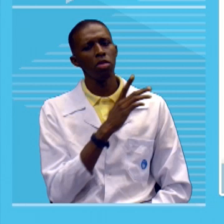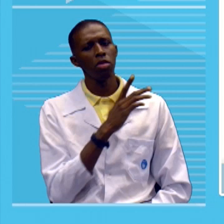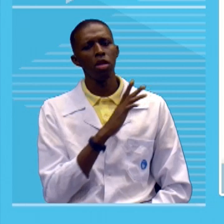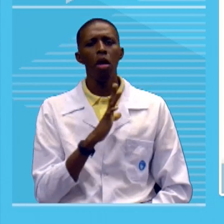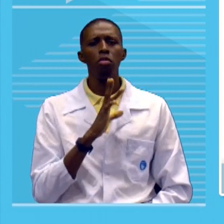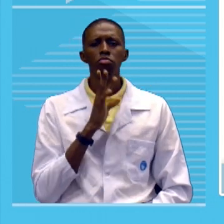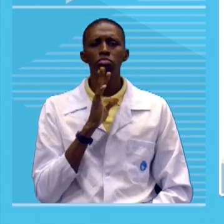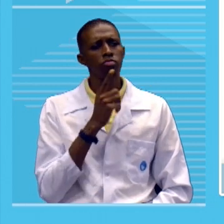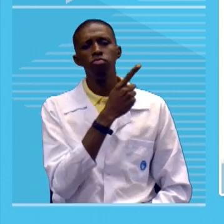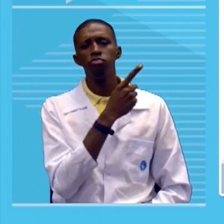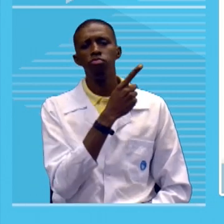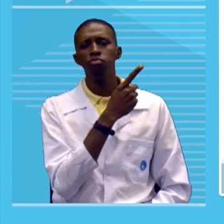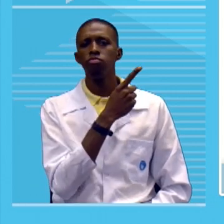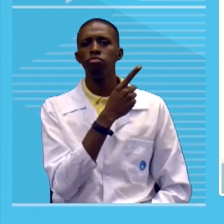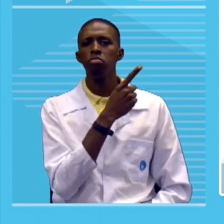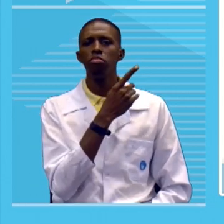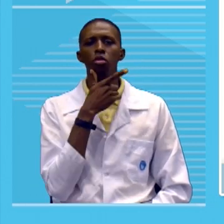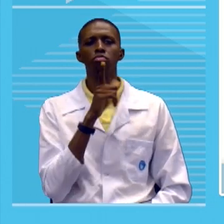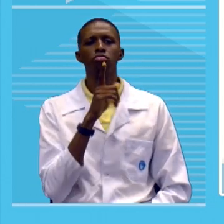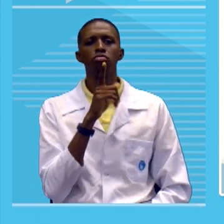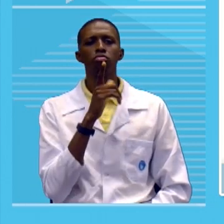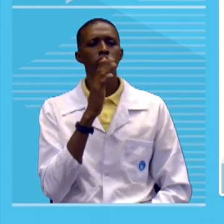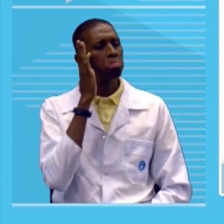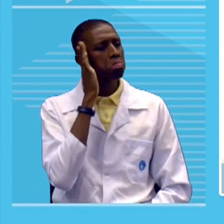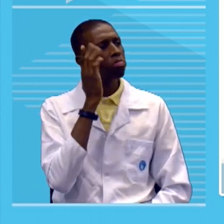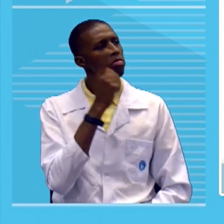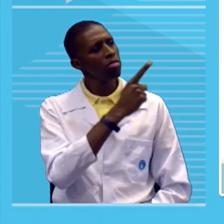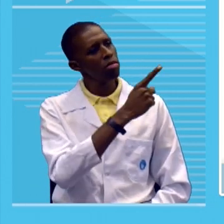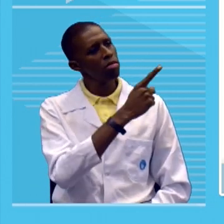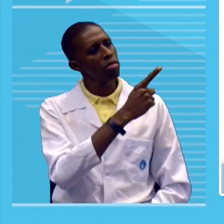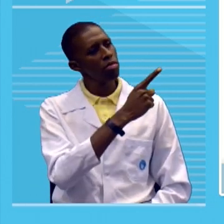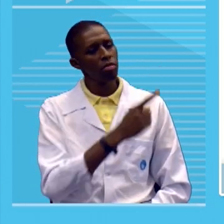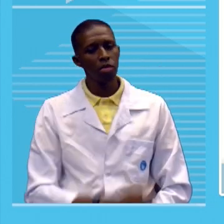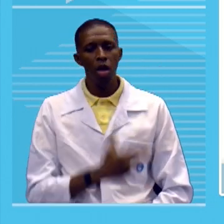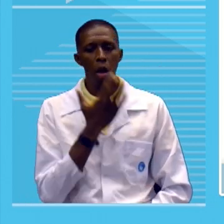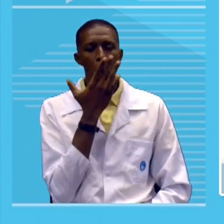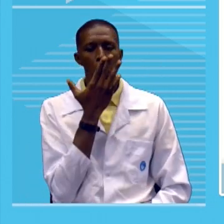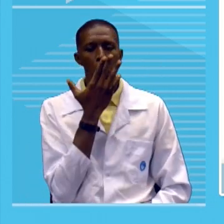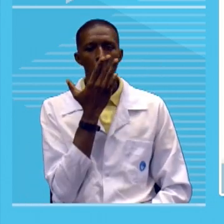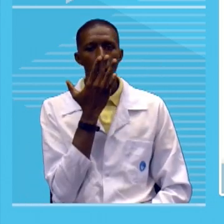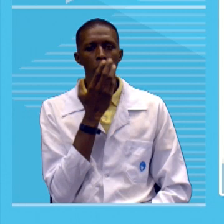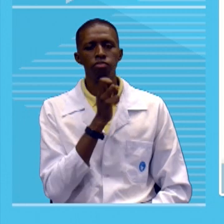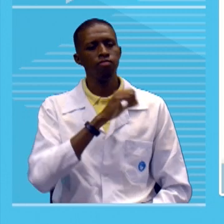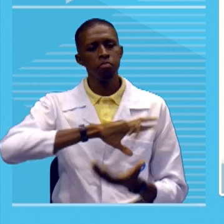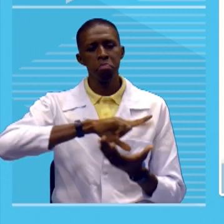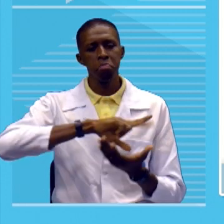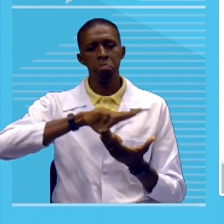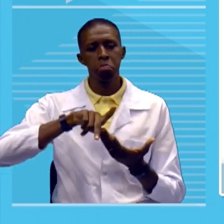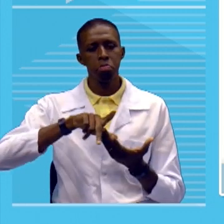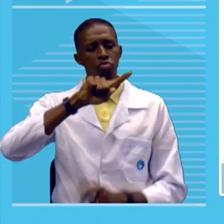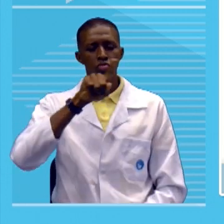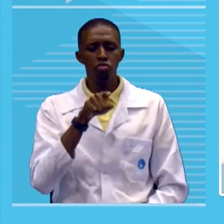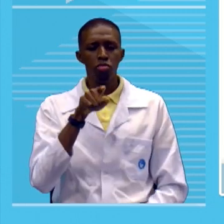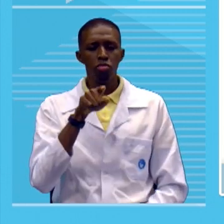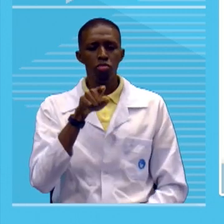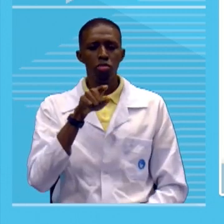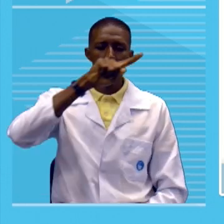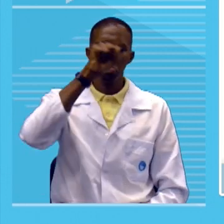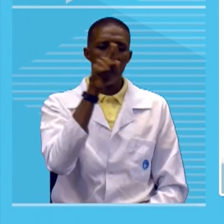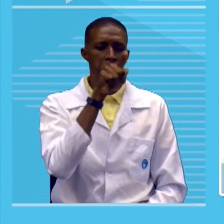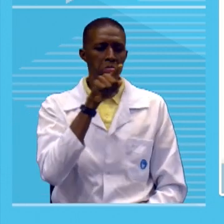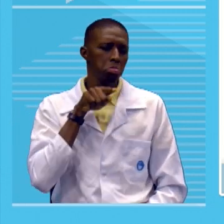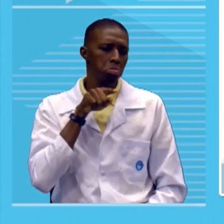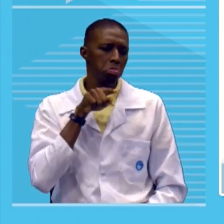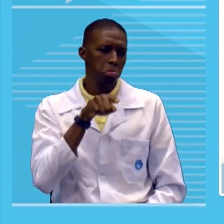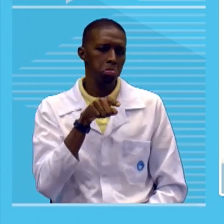aí? Ah, prof, eu estou vendo aí as aspas na cor amarela, né? Tô vendo uma vírgulazinha aí na cor